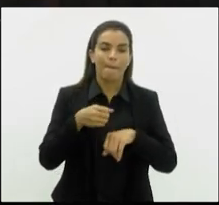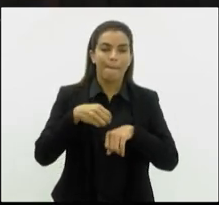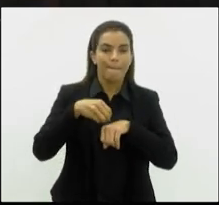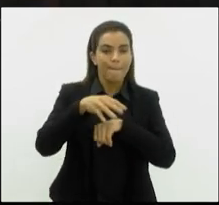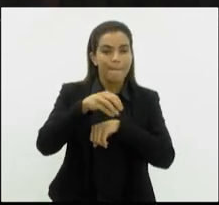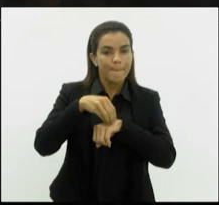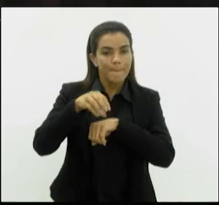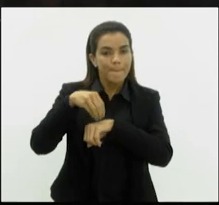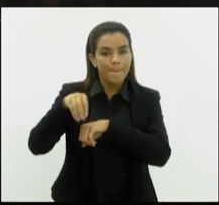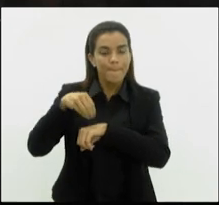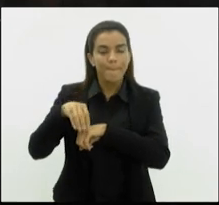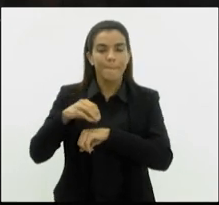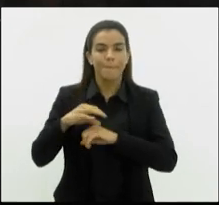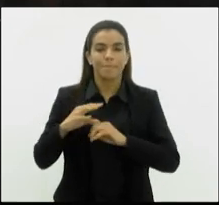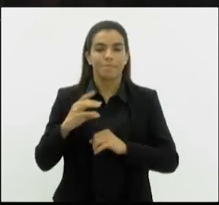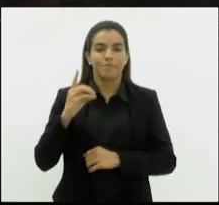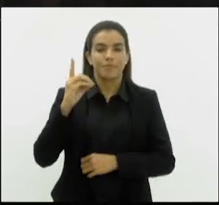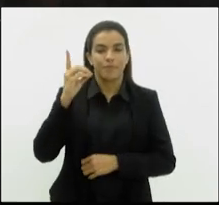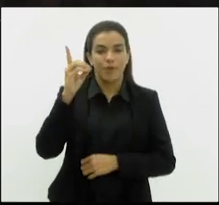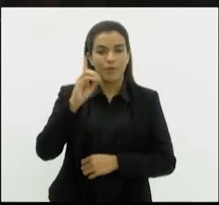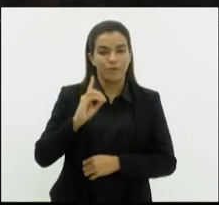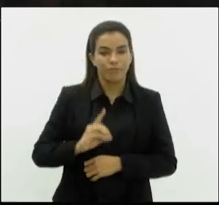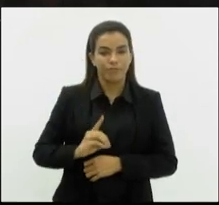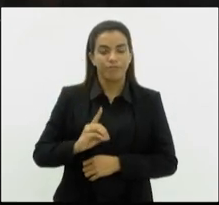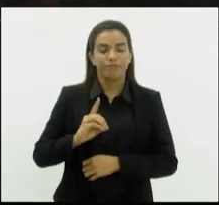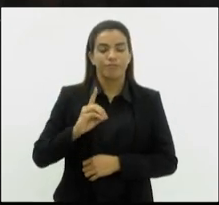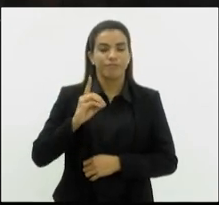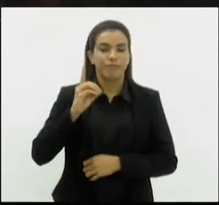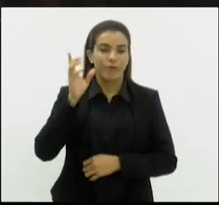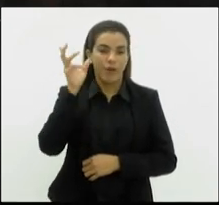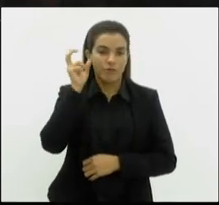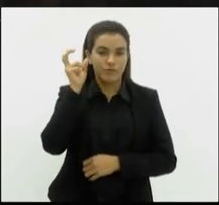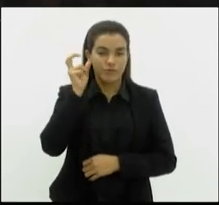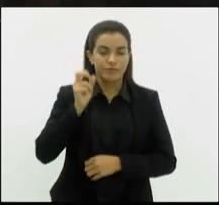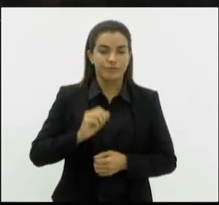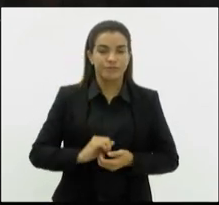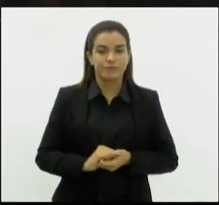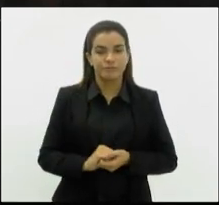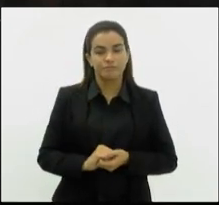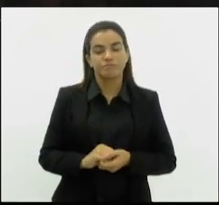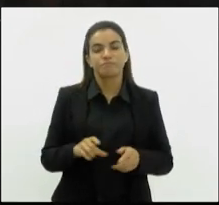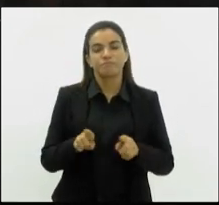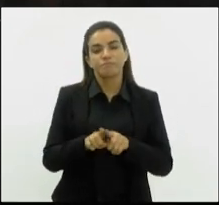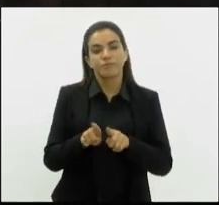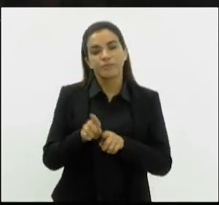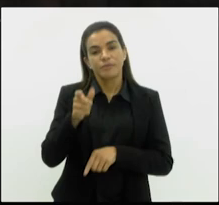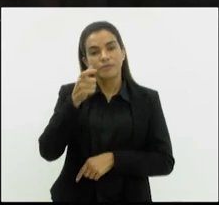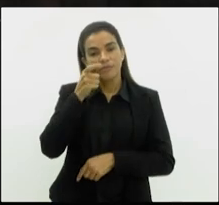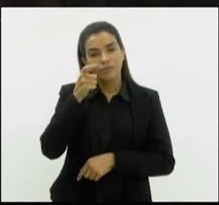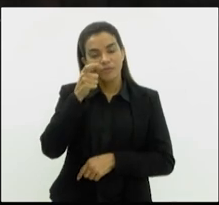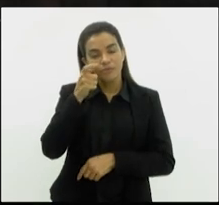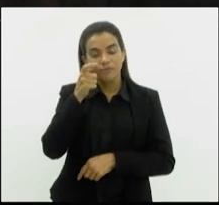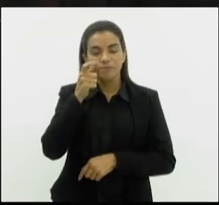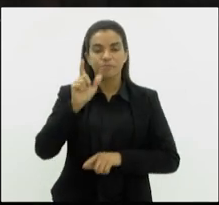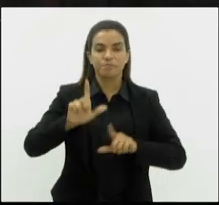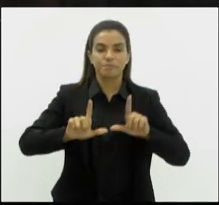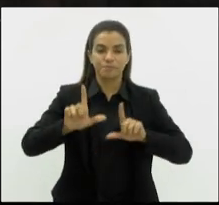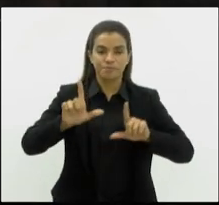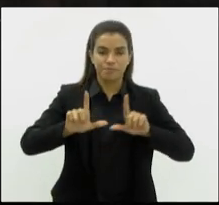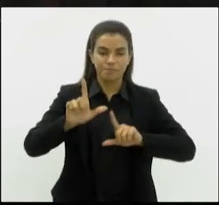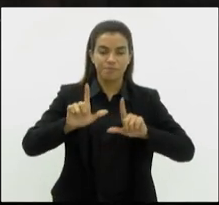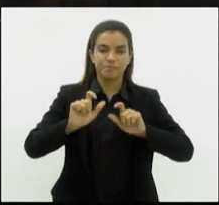aos deficientes auditivos, senhoras e senhores telespectadores da